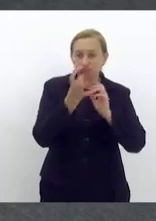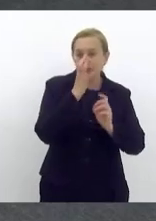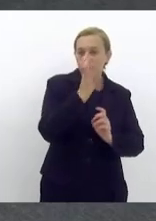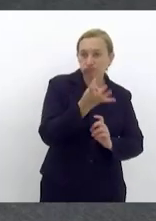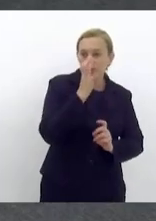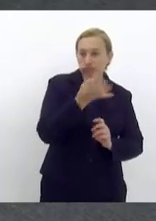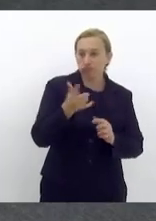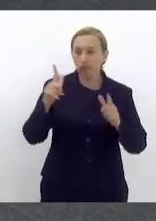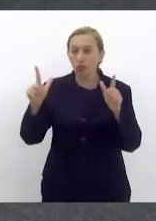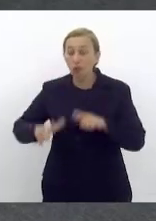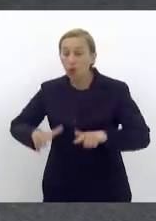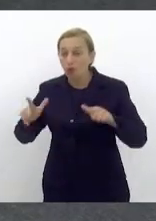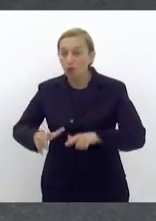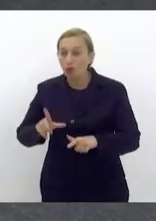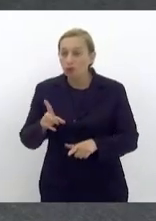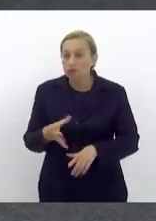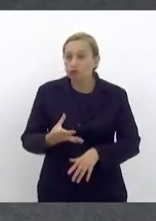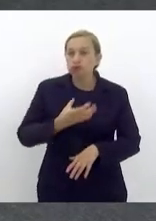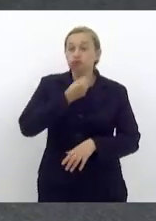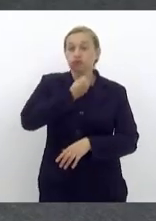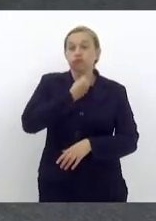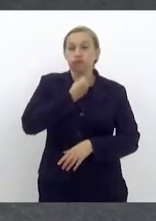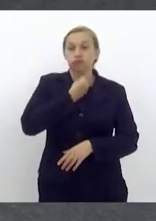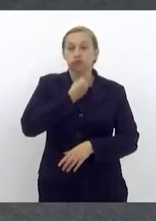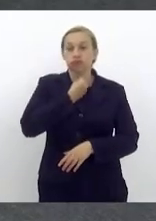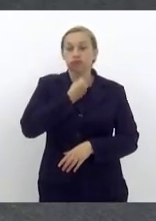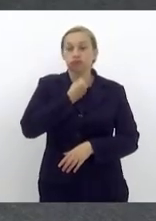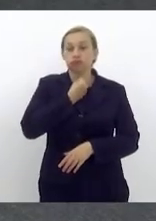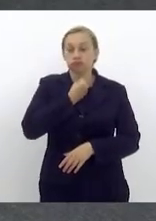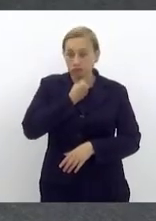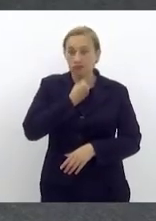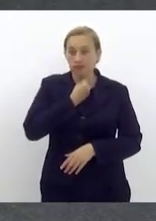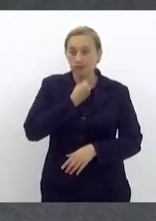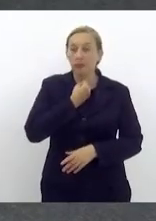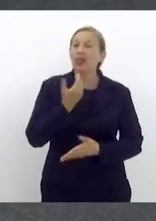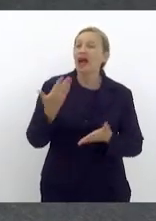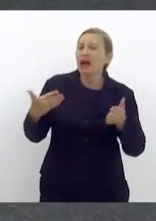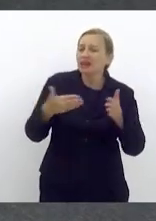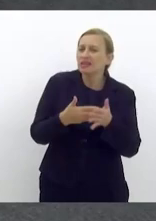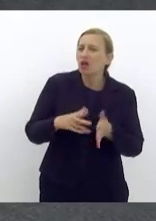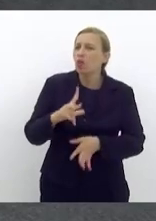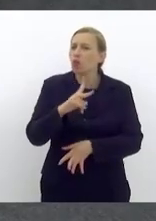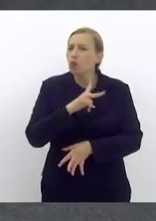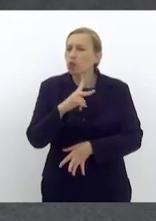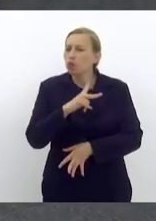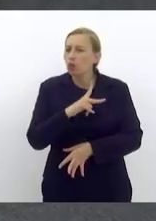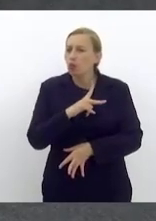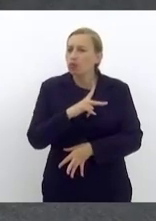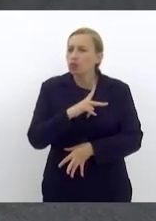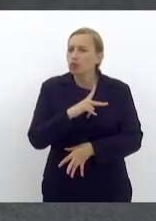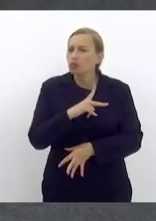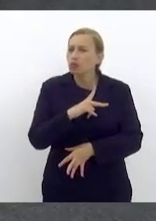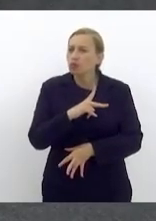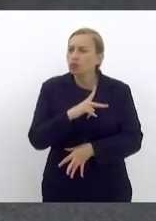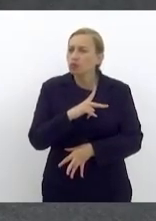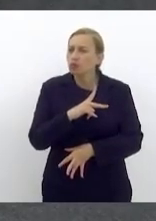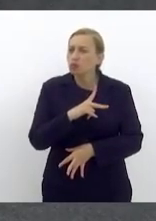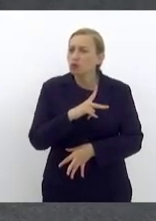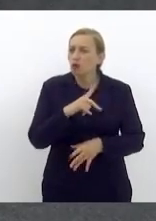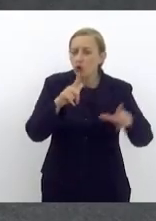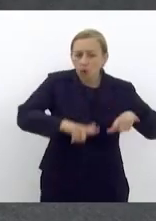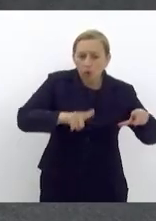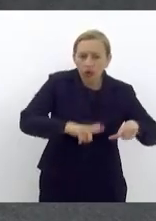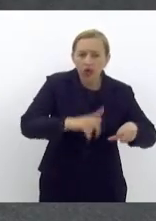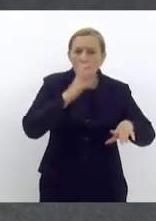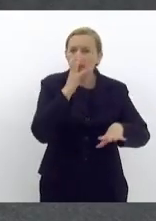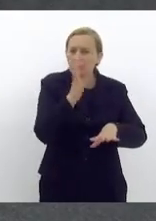um espaço de silenciamento e de invisibilidade, visto que até o próprio aparato para se fazer essa denúncia